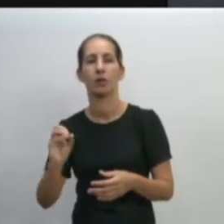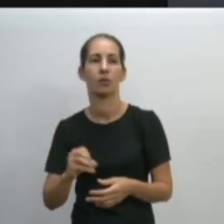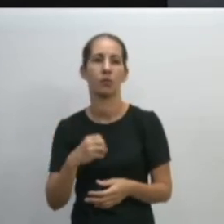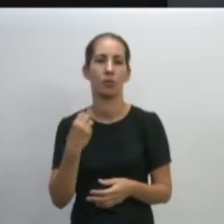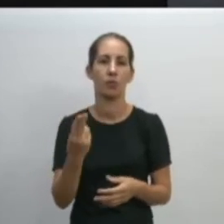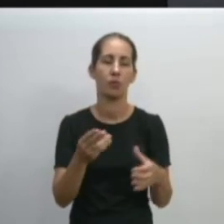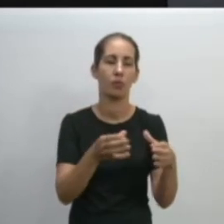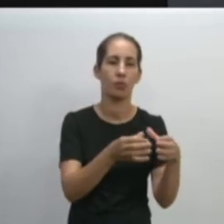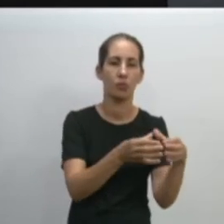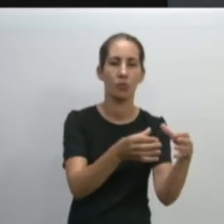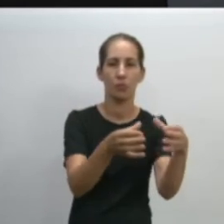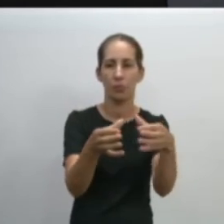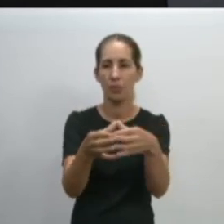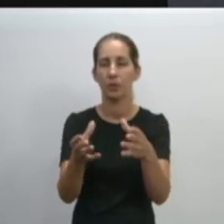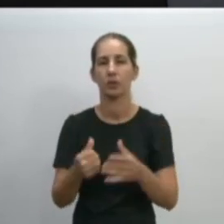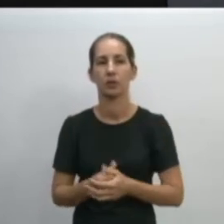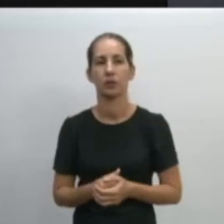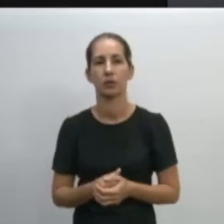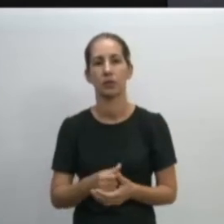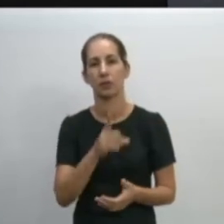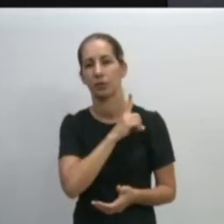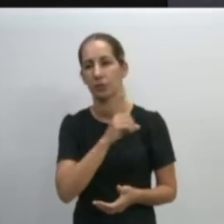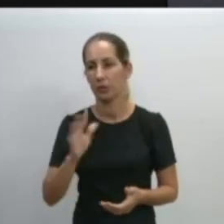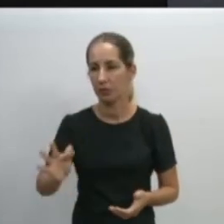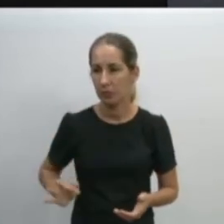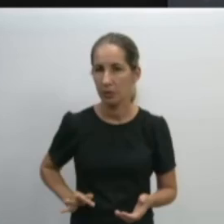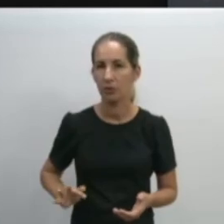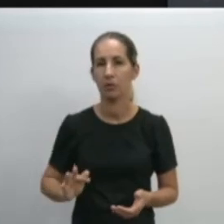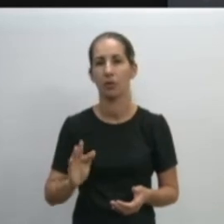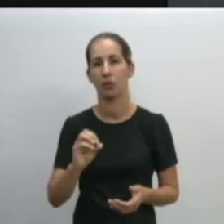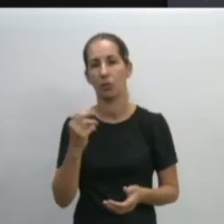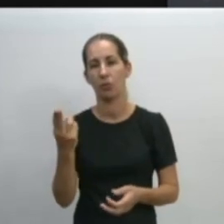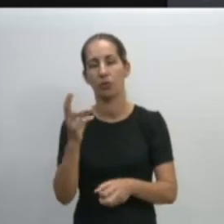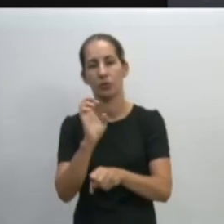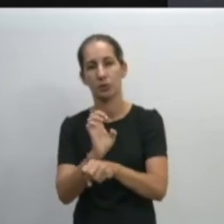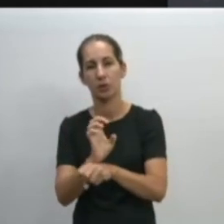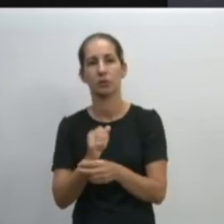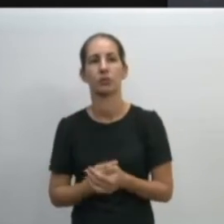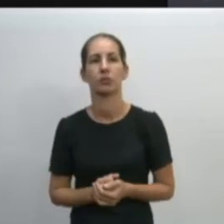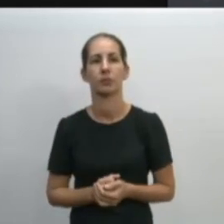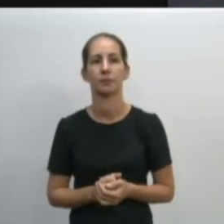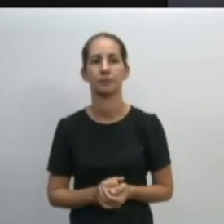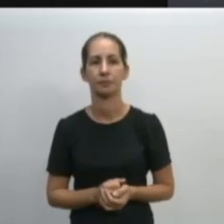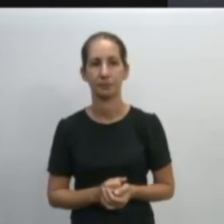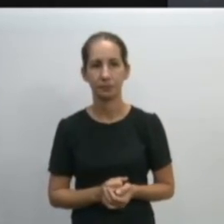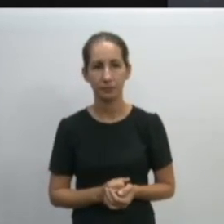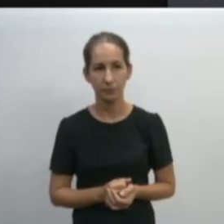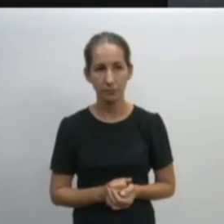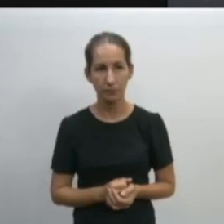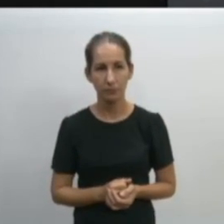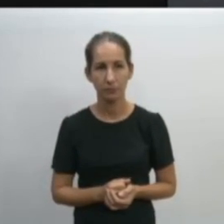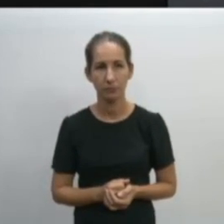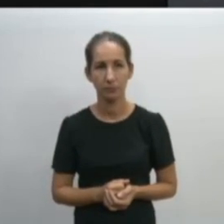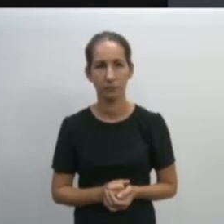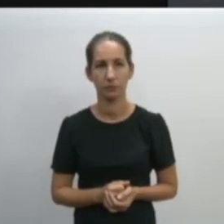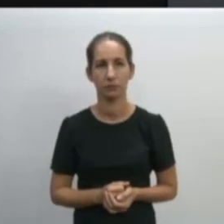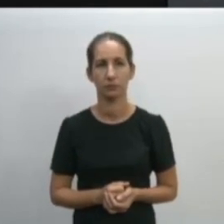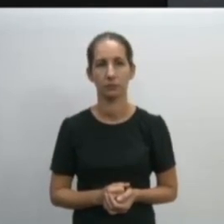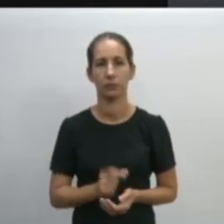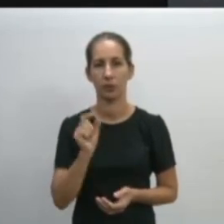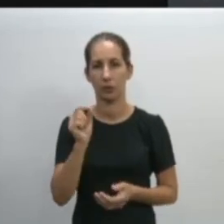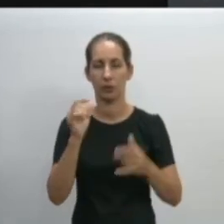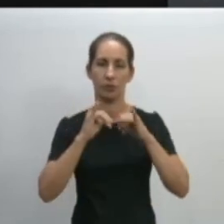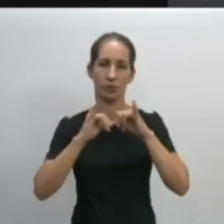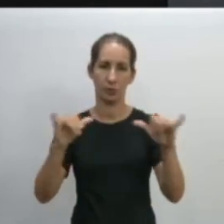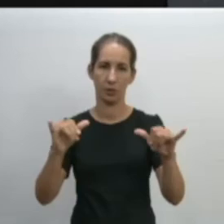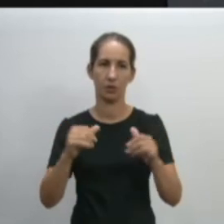uma bancada ou de um deputado federal ou estadual, mas uma emenda impositiva. Então, o que eu digo